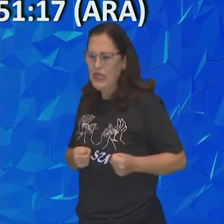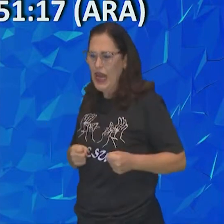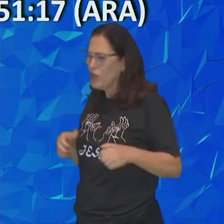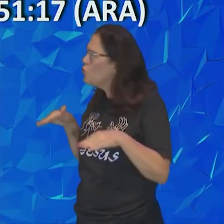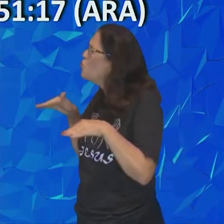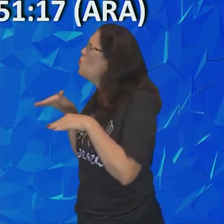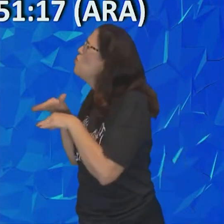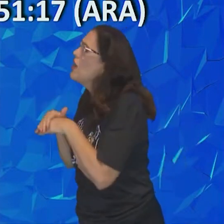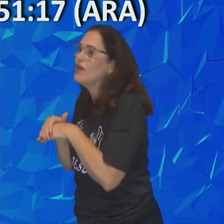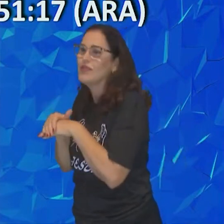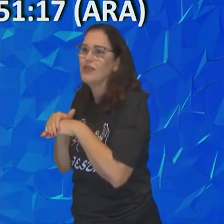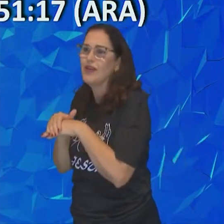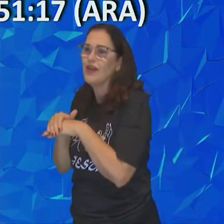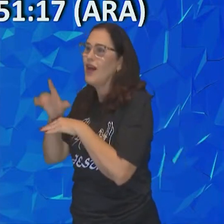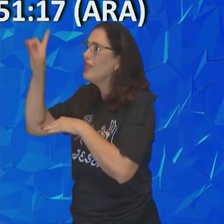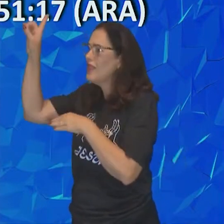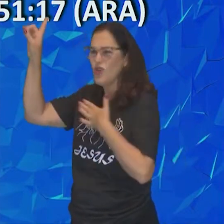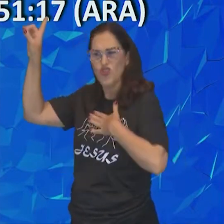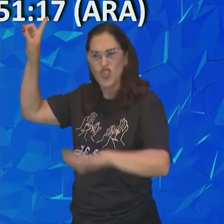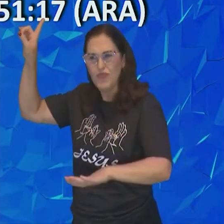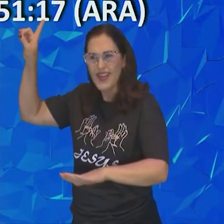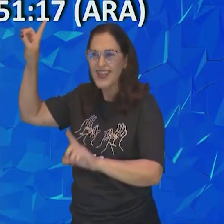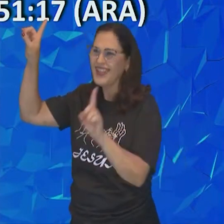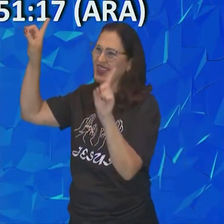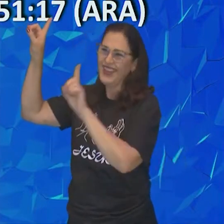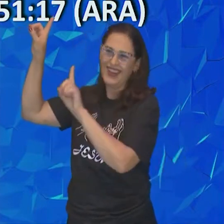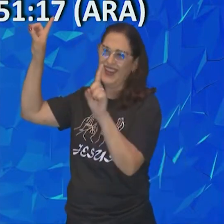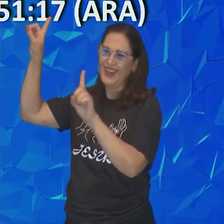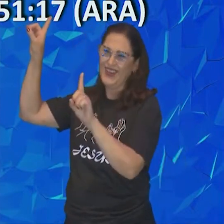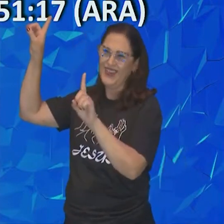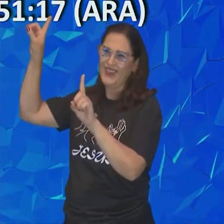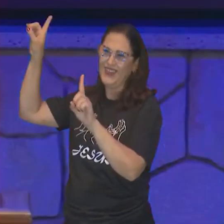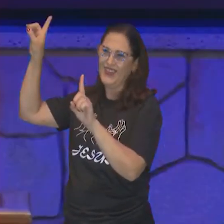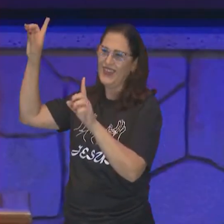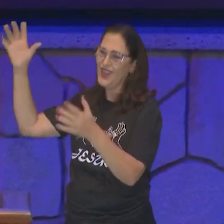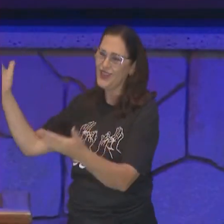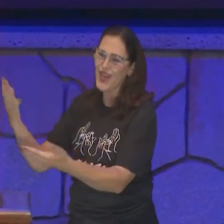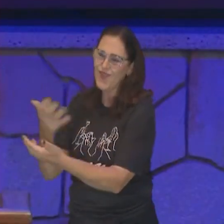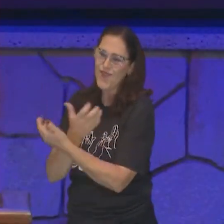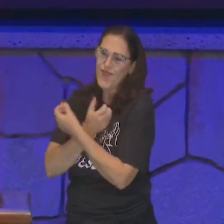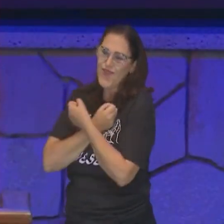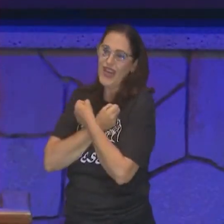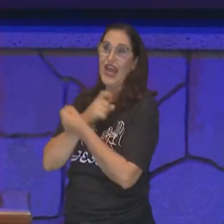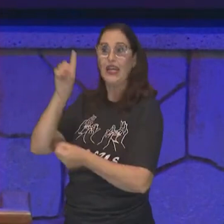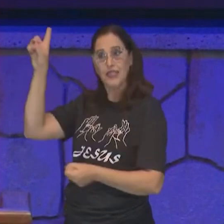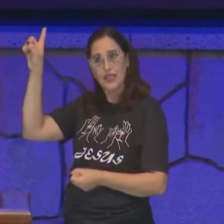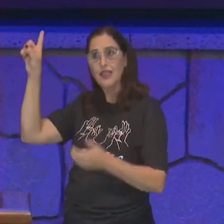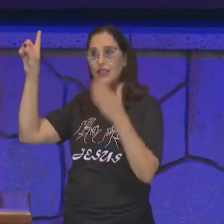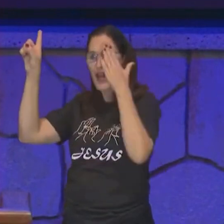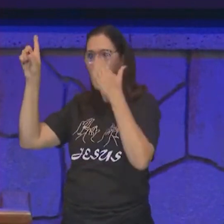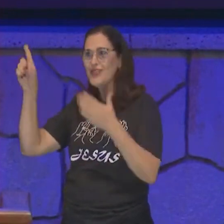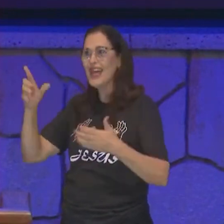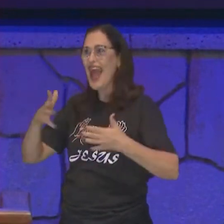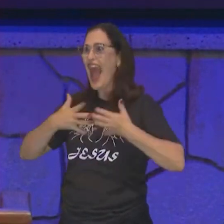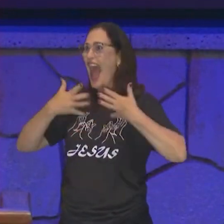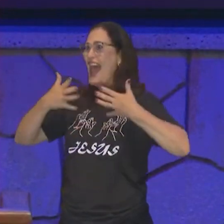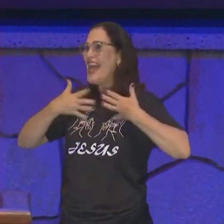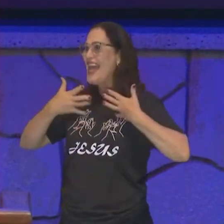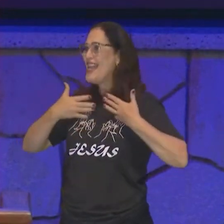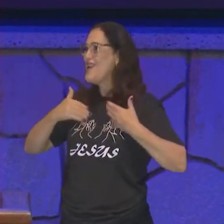contrito, não o desprezarás, ó Deus. Você sabia que Deus tem mais prazer em ouvir a